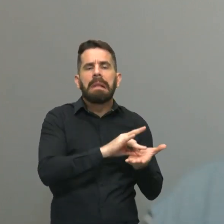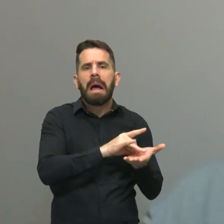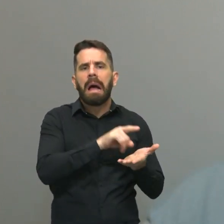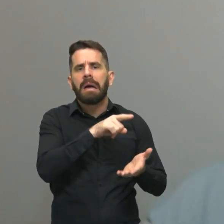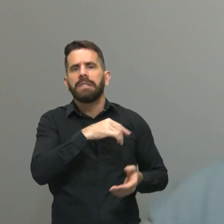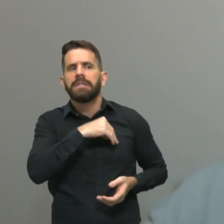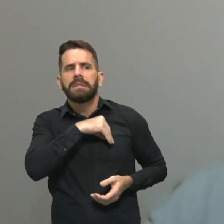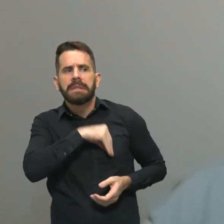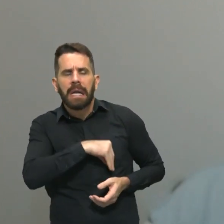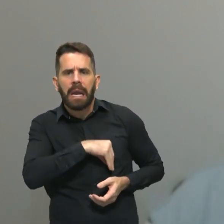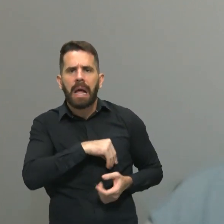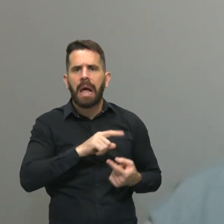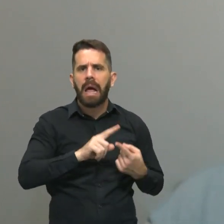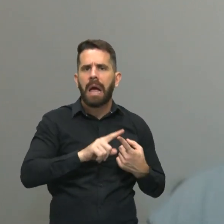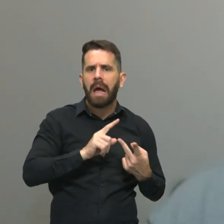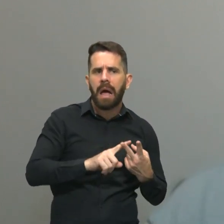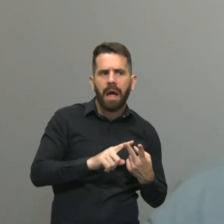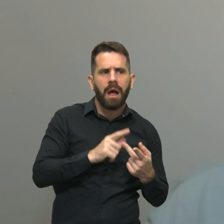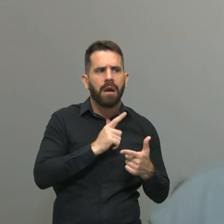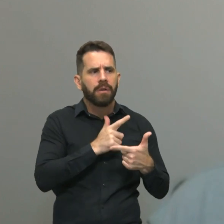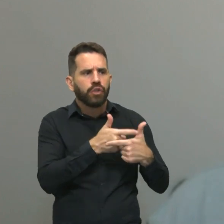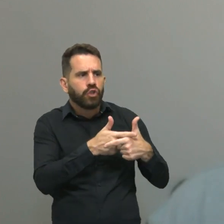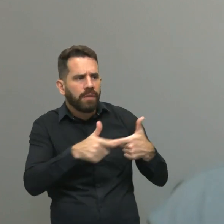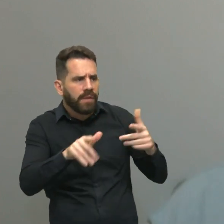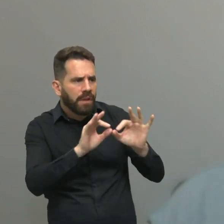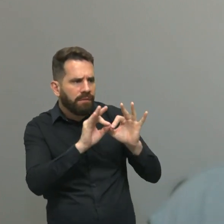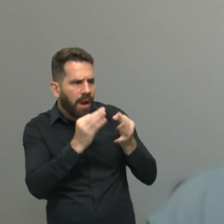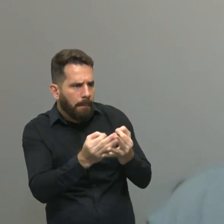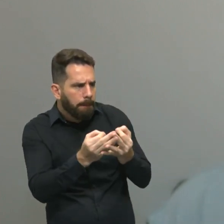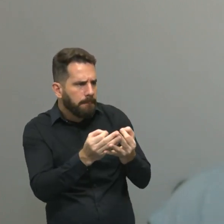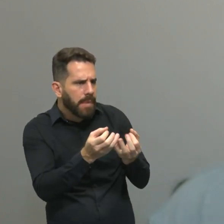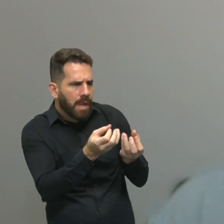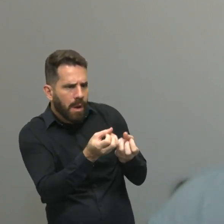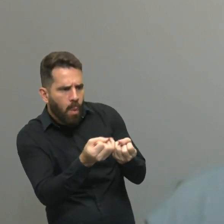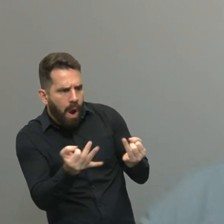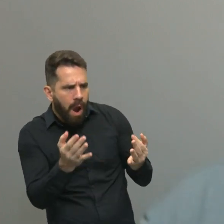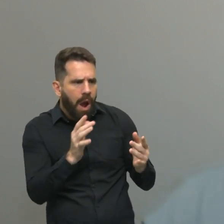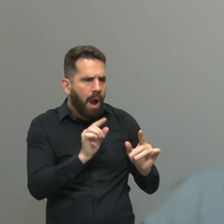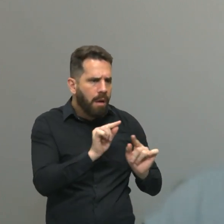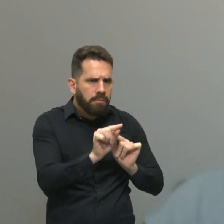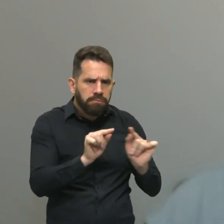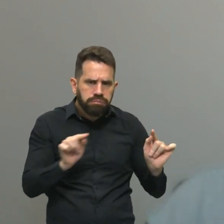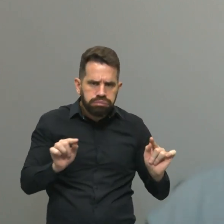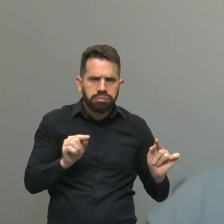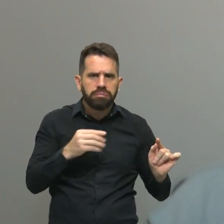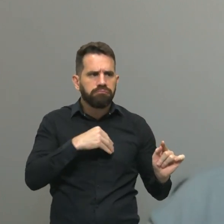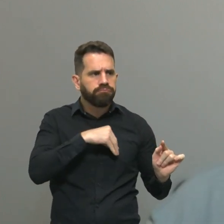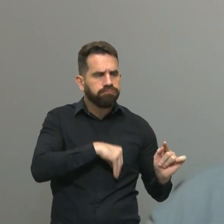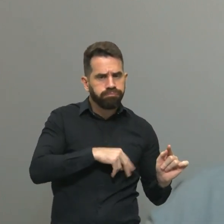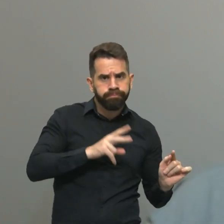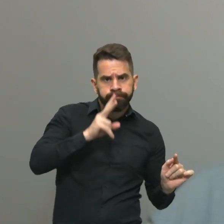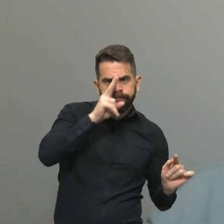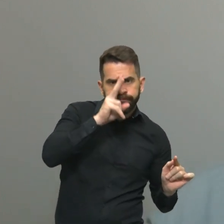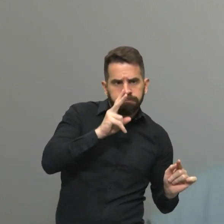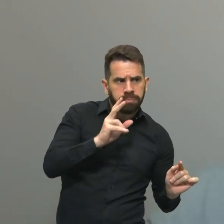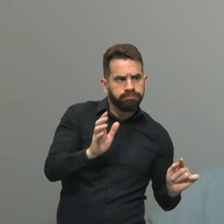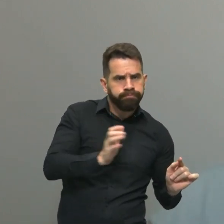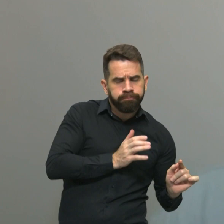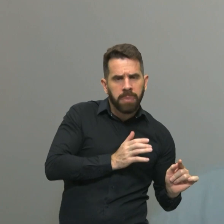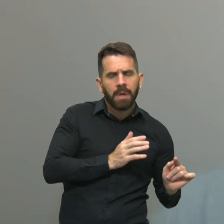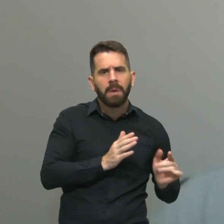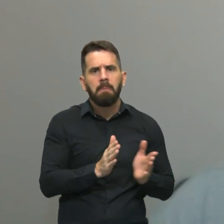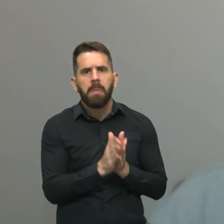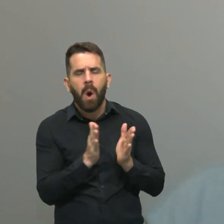referencial necessário para eles pensarem em que tipo de política aquele estudante está habilitado para